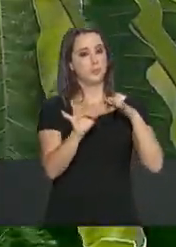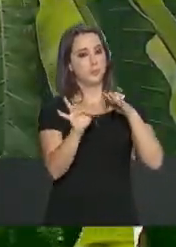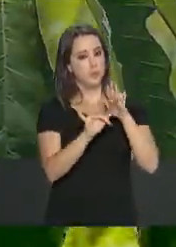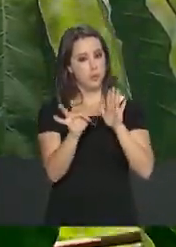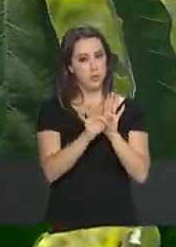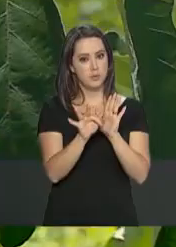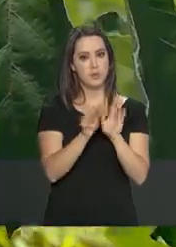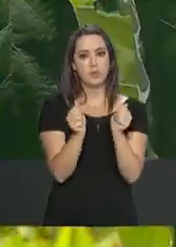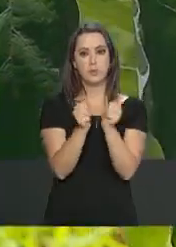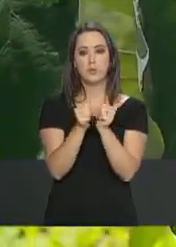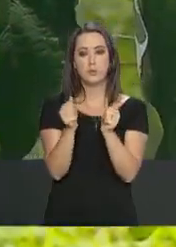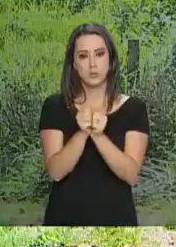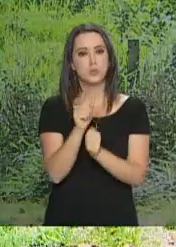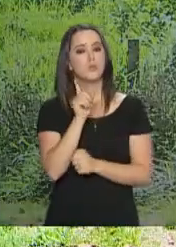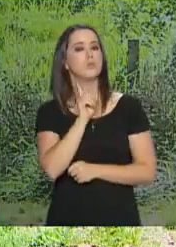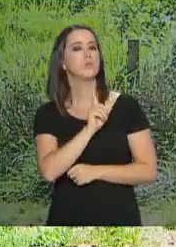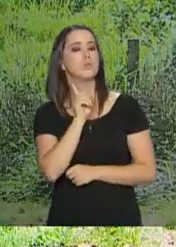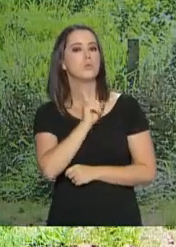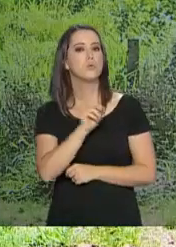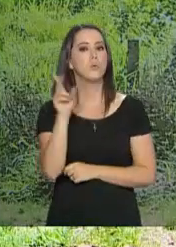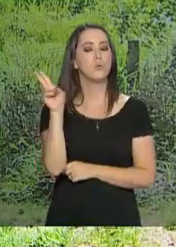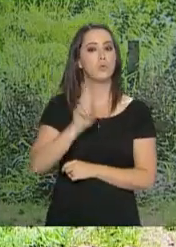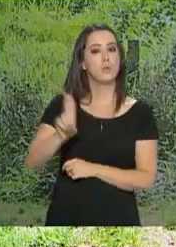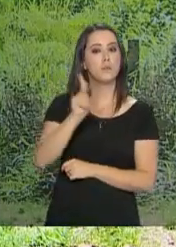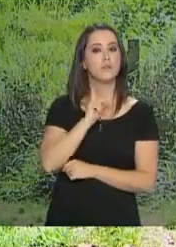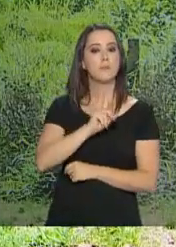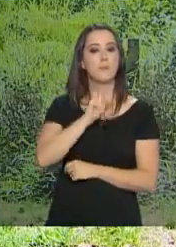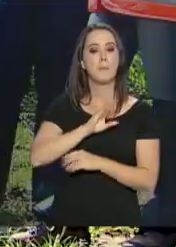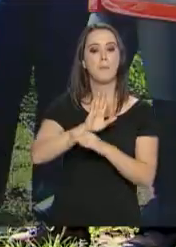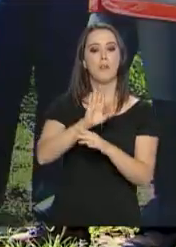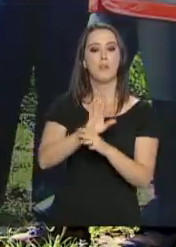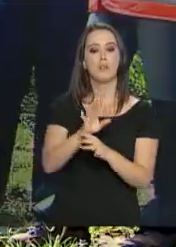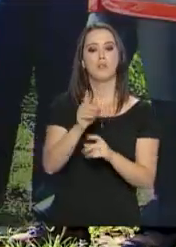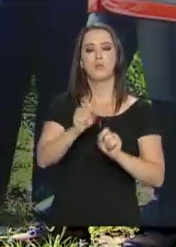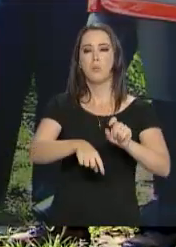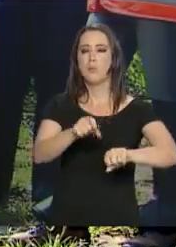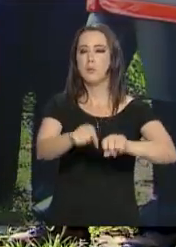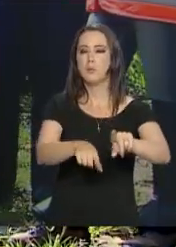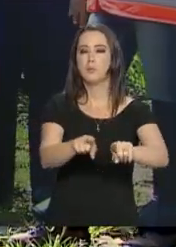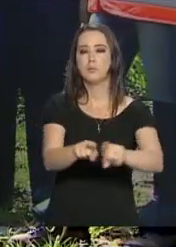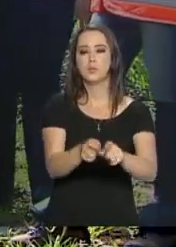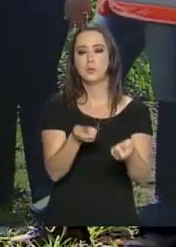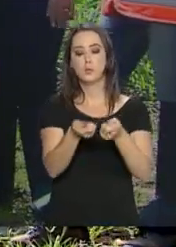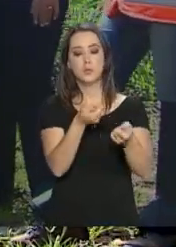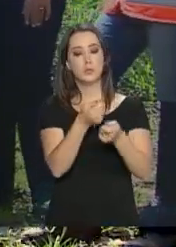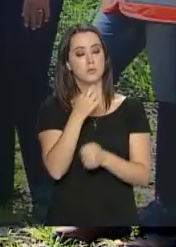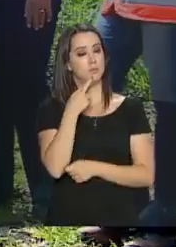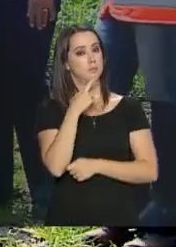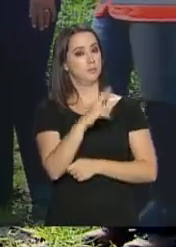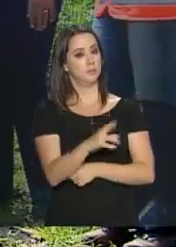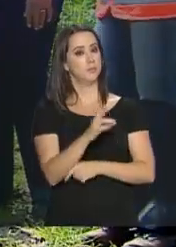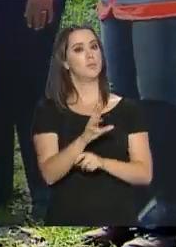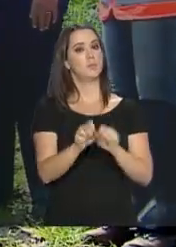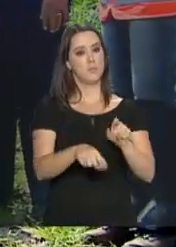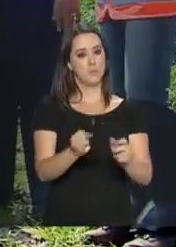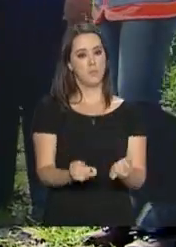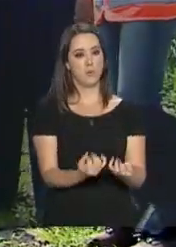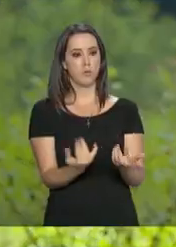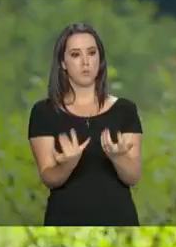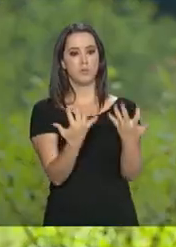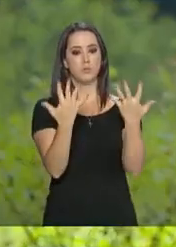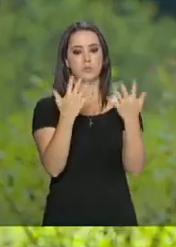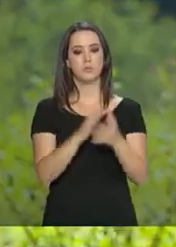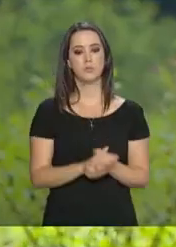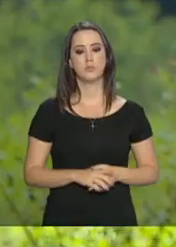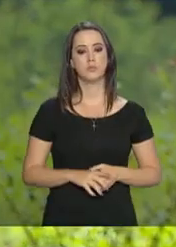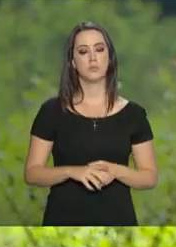Universidade Federal de Viçosa, que orienta a parte técnica do plantio, além de monitorar os resultados da recuperação vegetal.